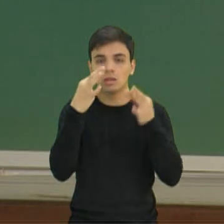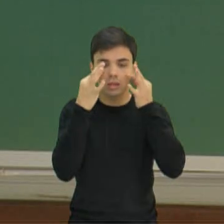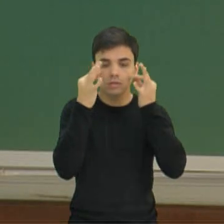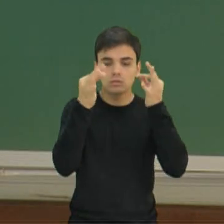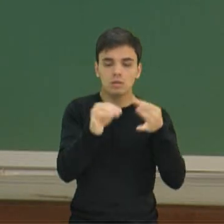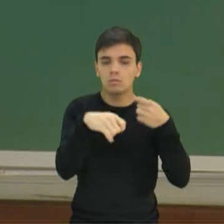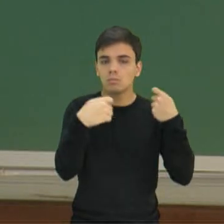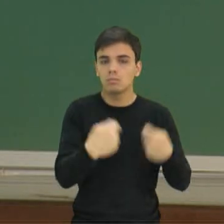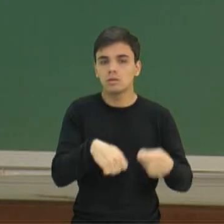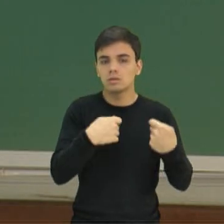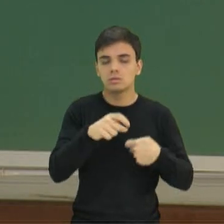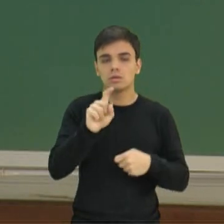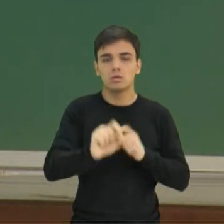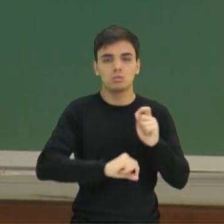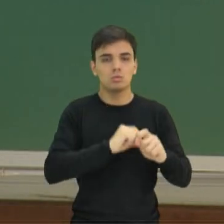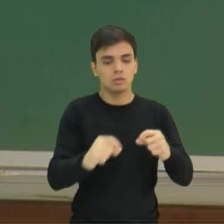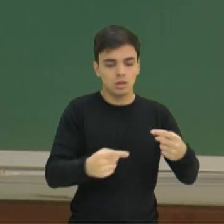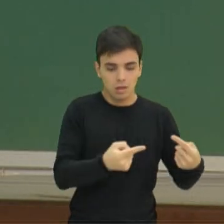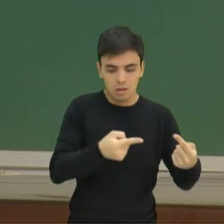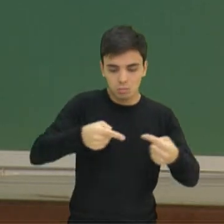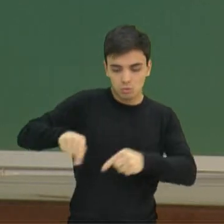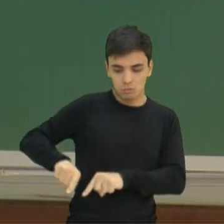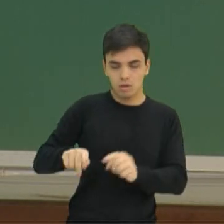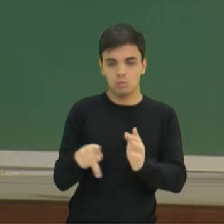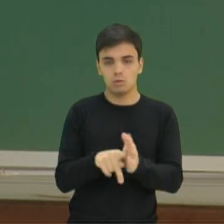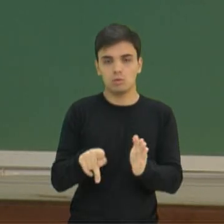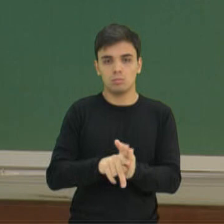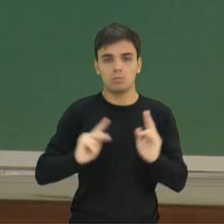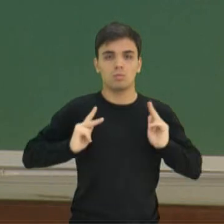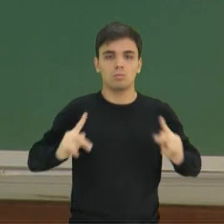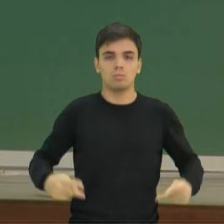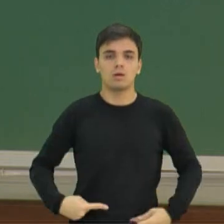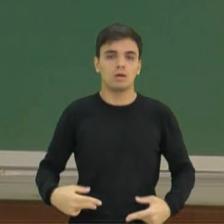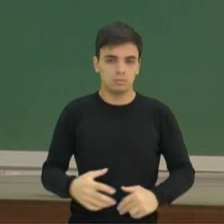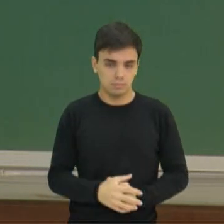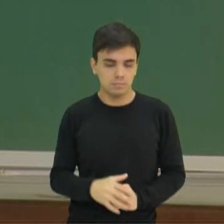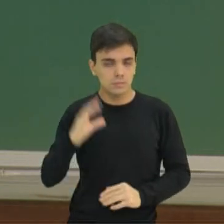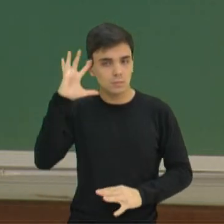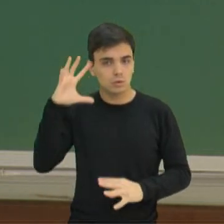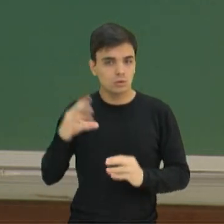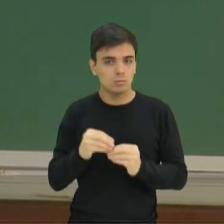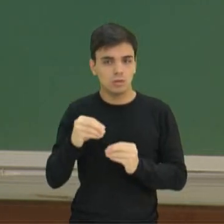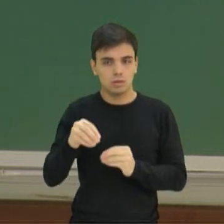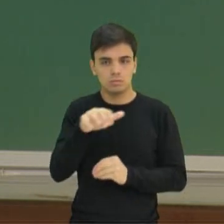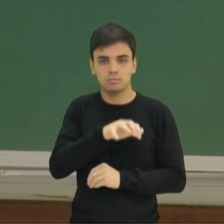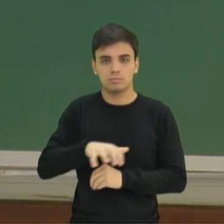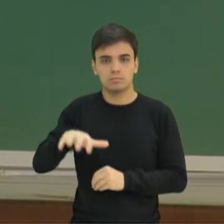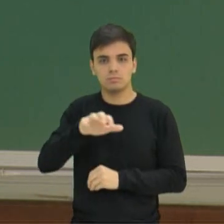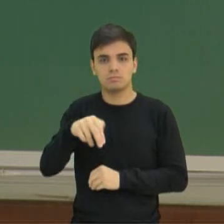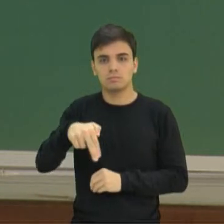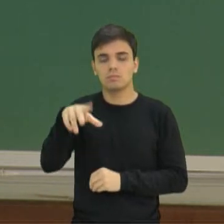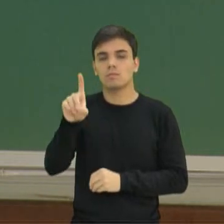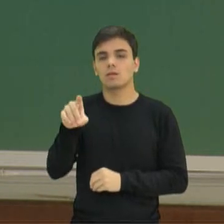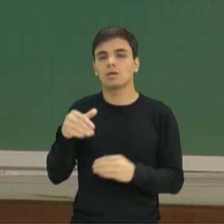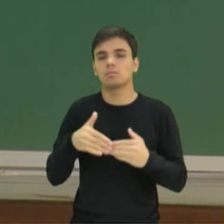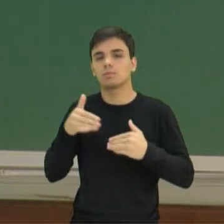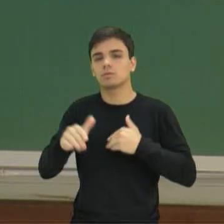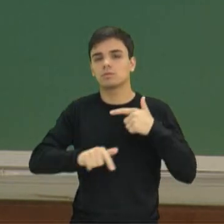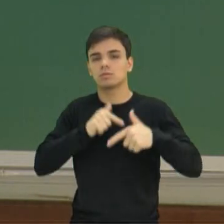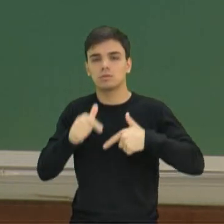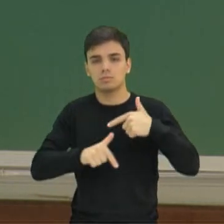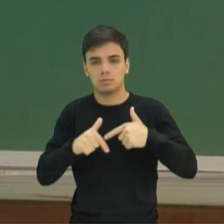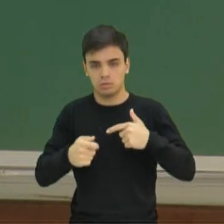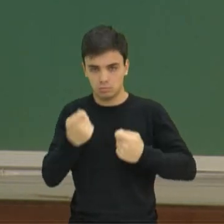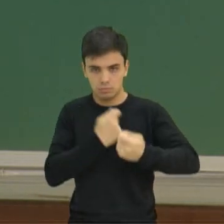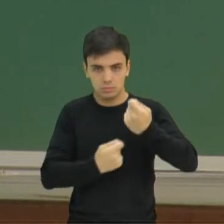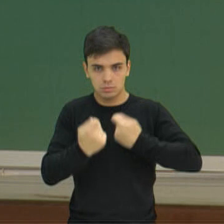aqueles provocados pelas atividades humanas. Então vamos entender na região Nordeste que a partir das atividades